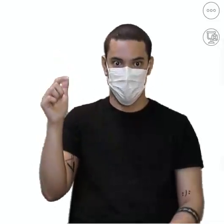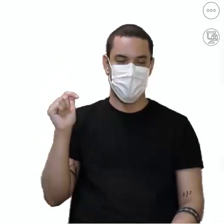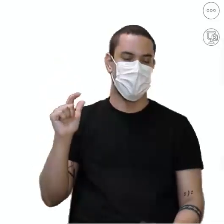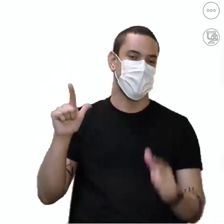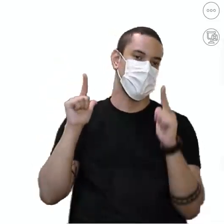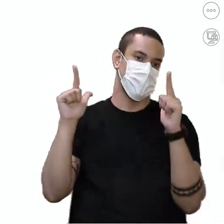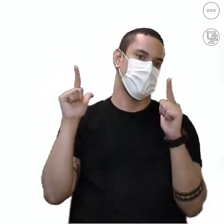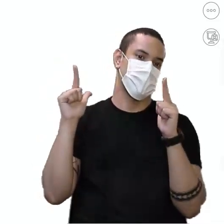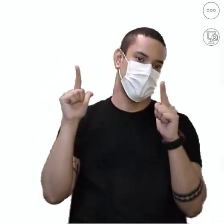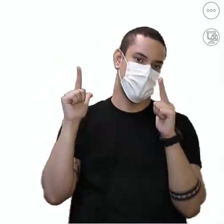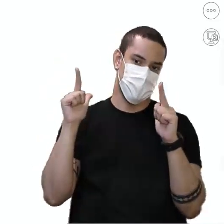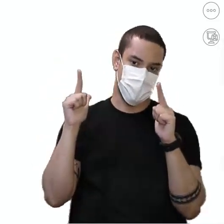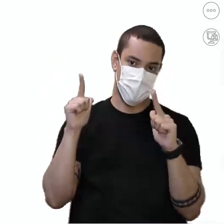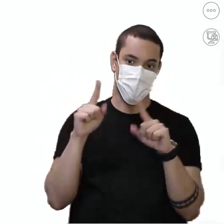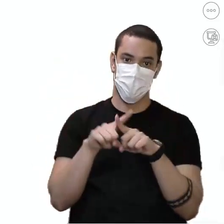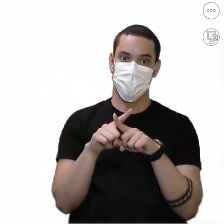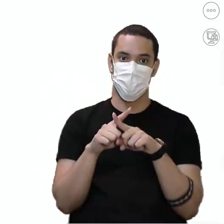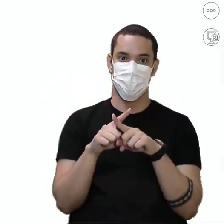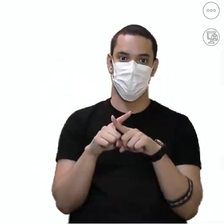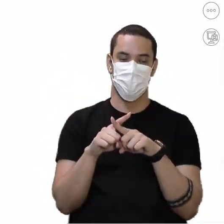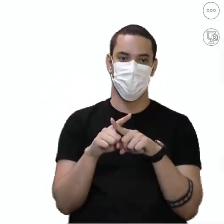nova